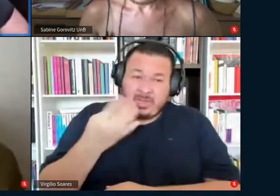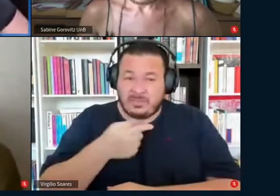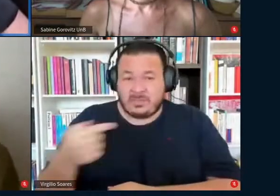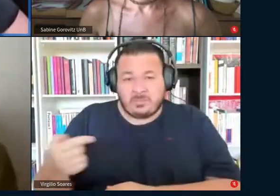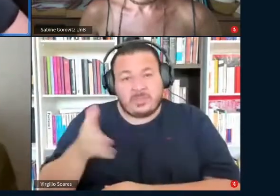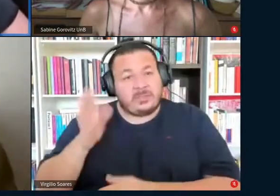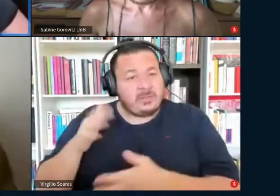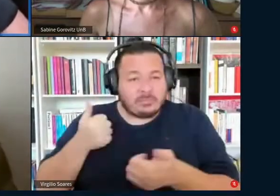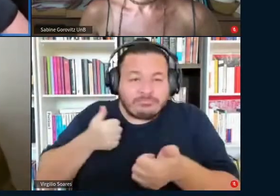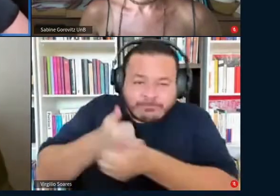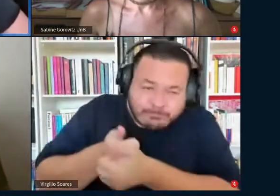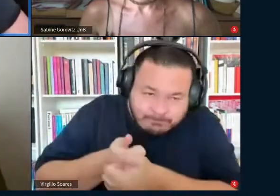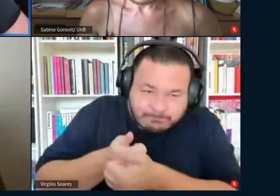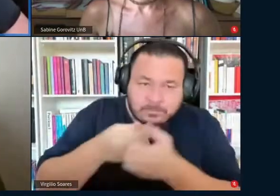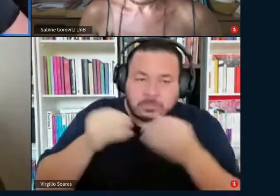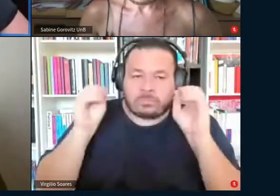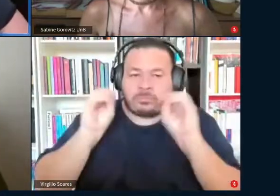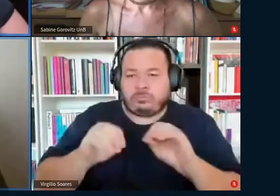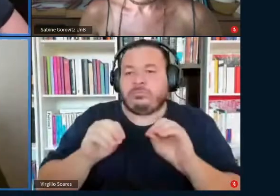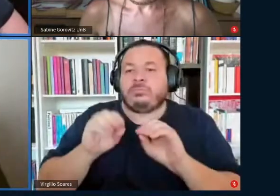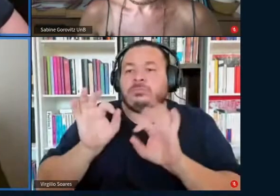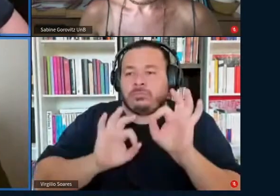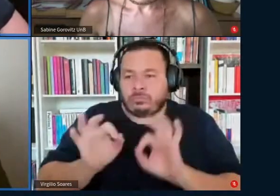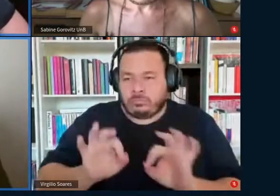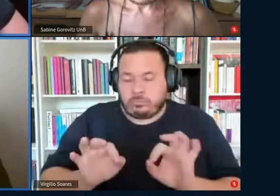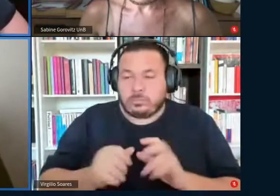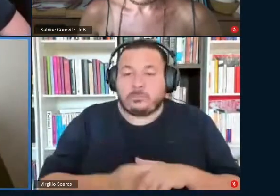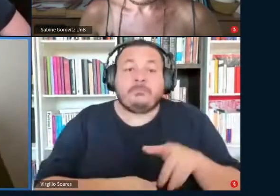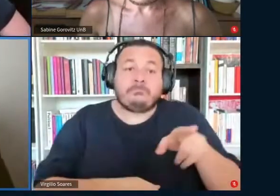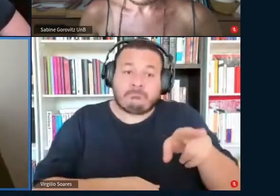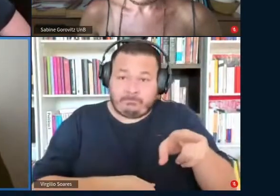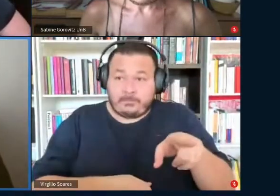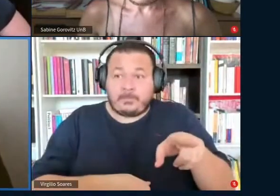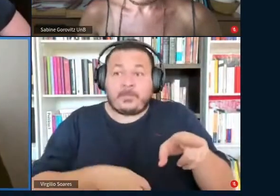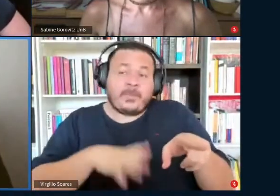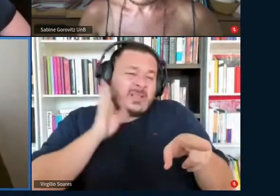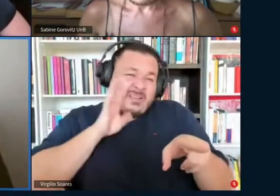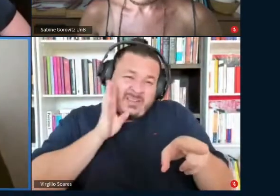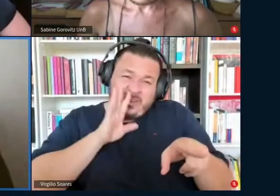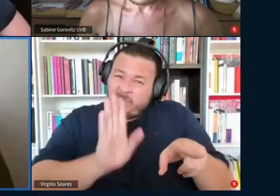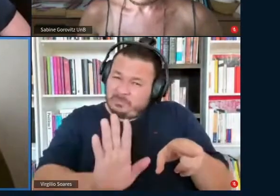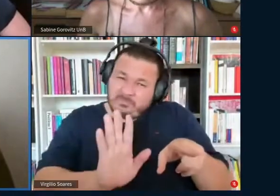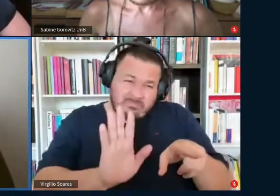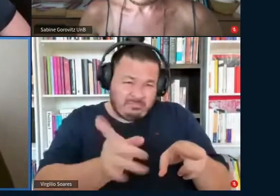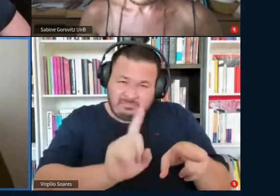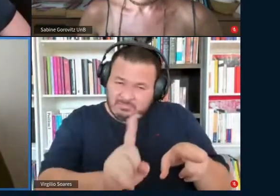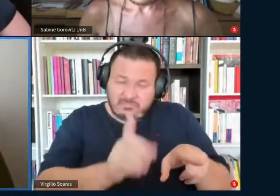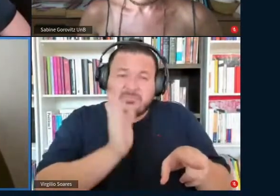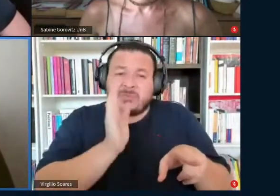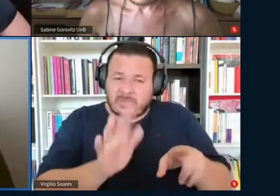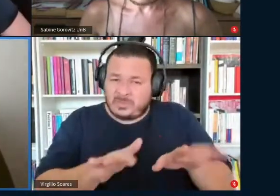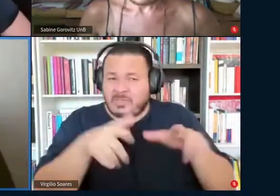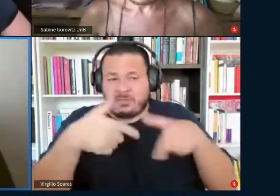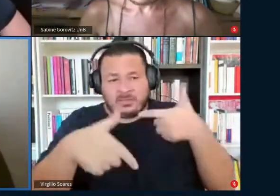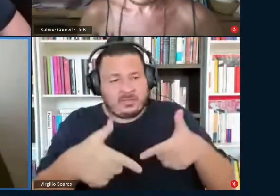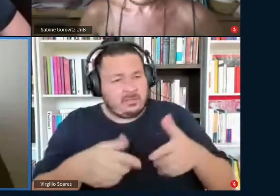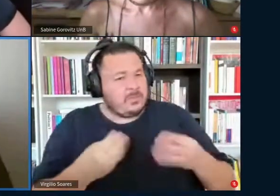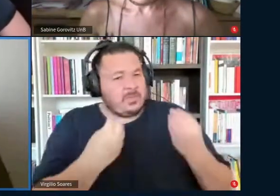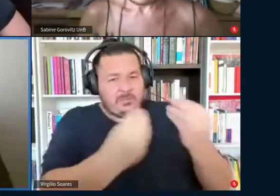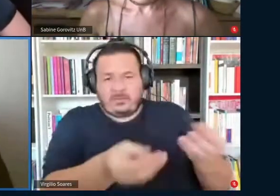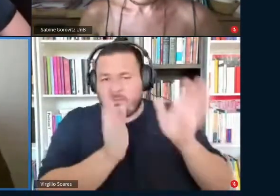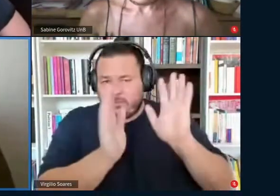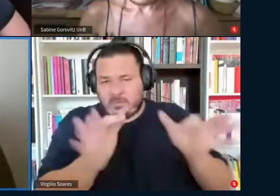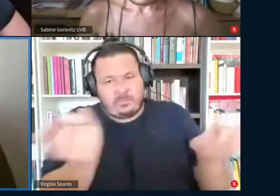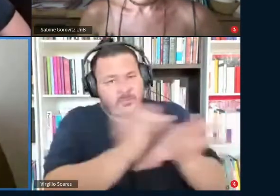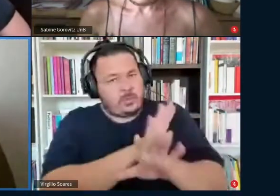estava muito em cima para poder trazer isso. Eu acho que isso seria muito legal, mas não, porque você já tinha entregue o trabalho, é outro